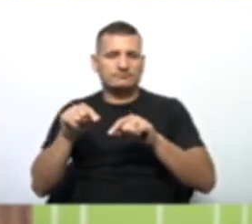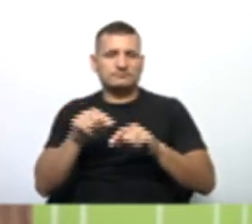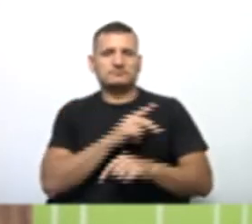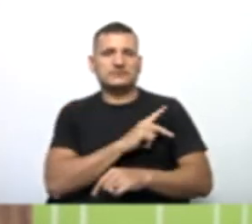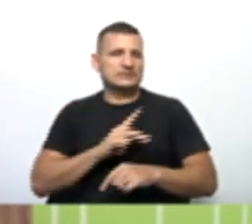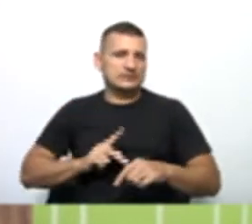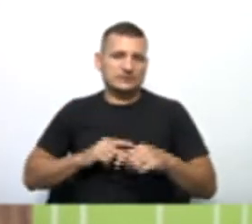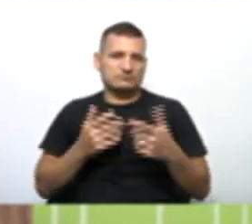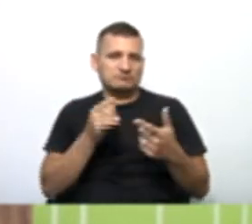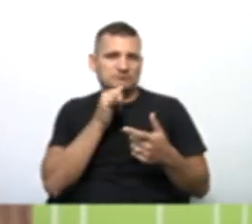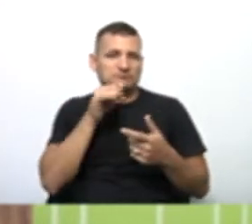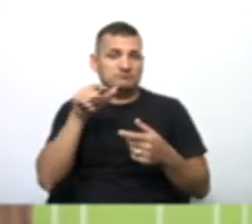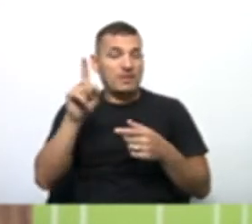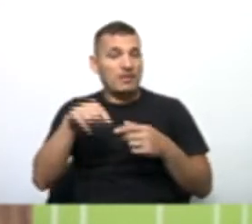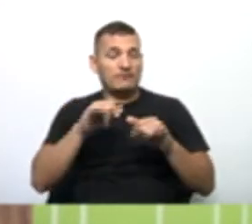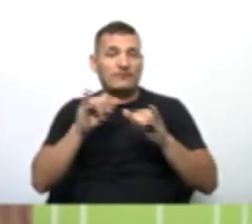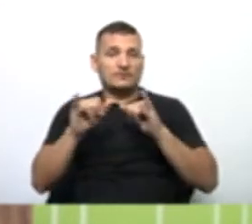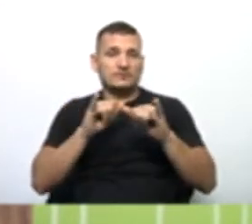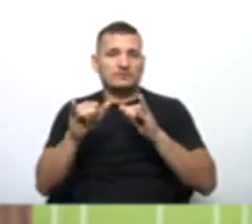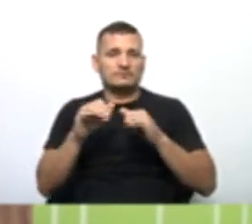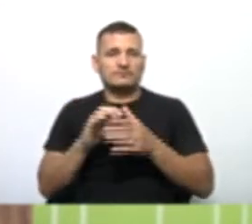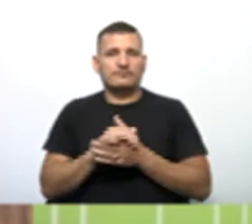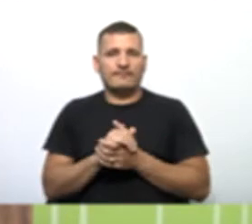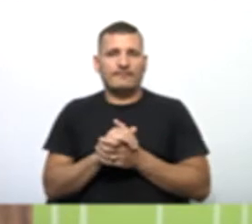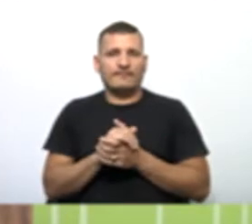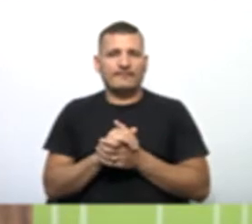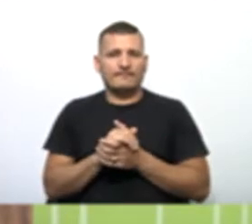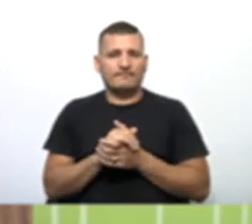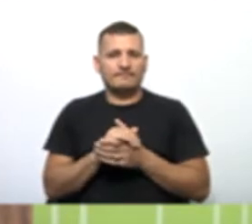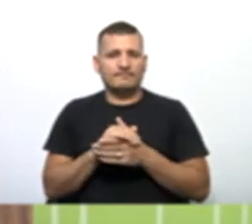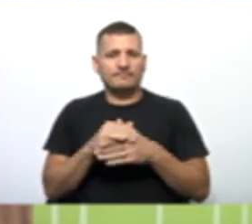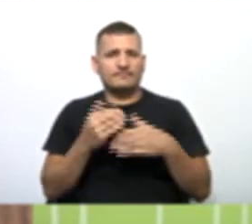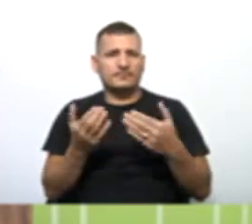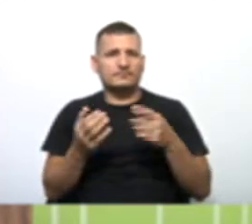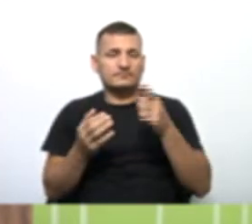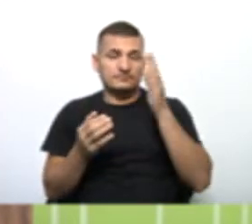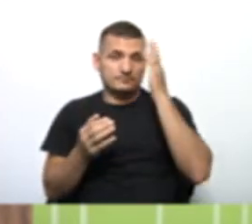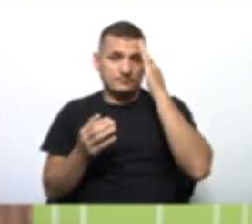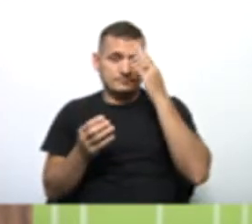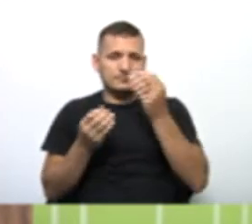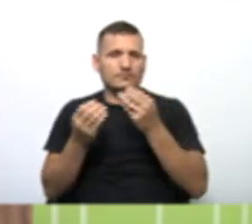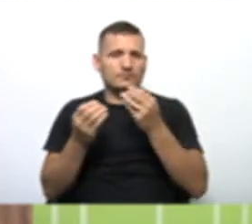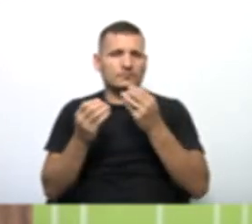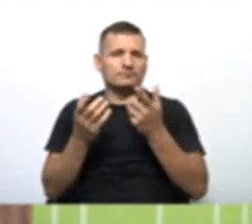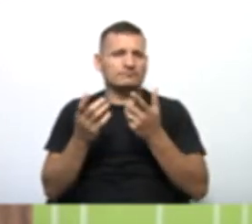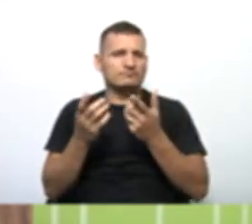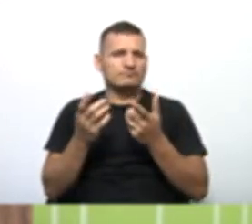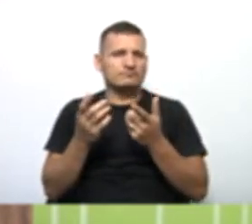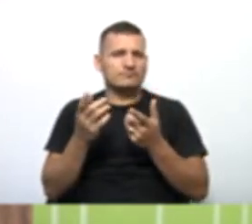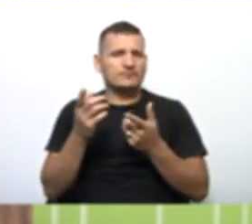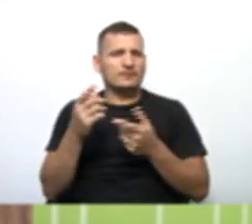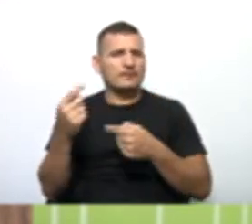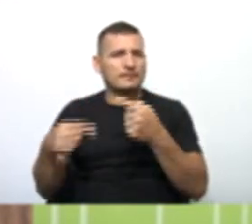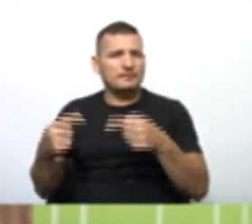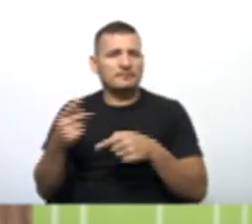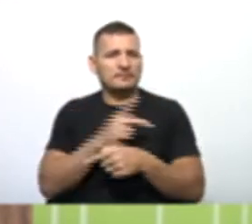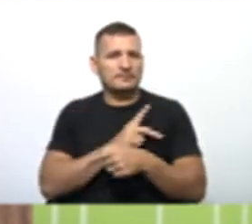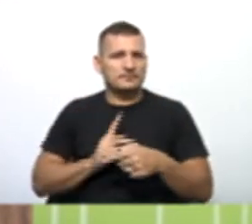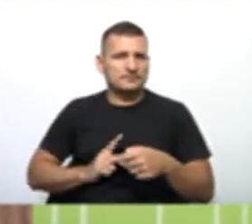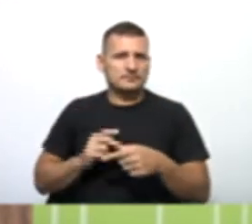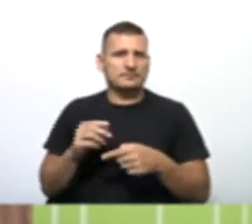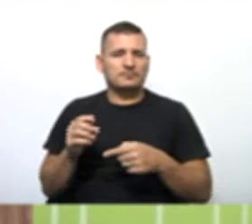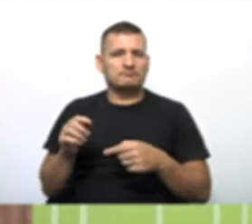Isso é uma informação, então, sabendo de como está a tendência, né? O público está preferindo um candidato perante